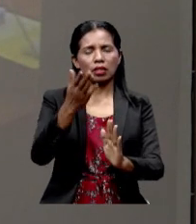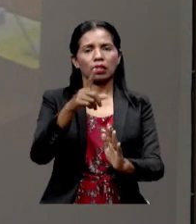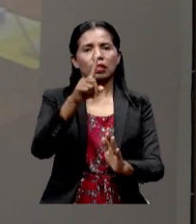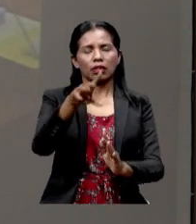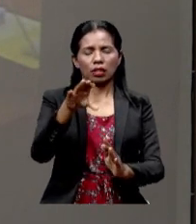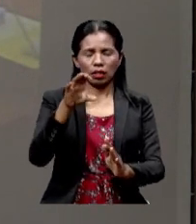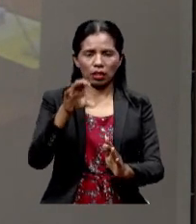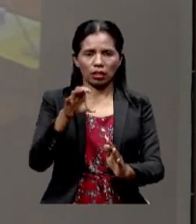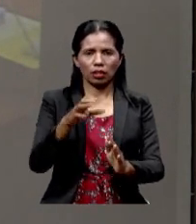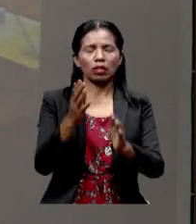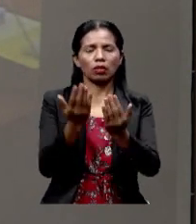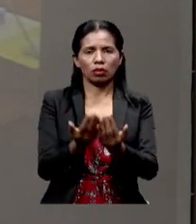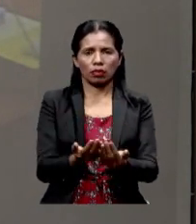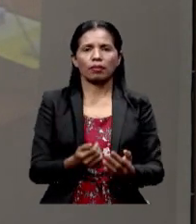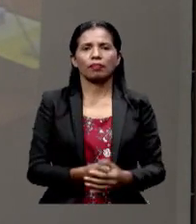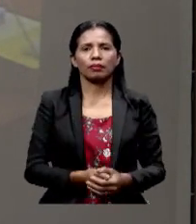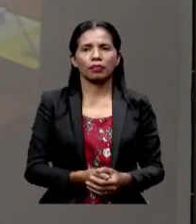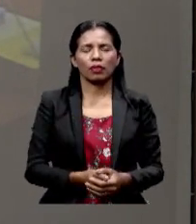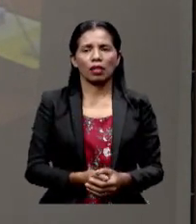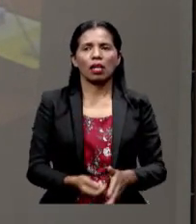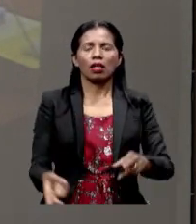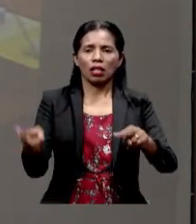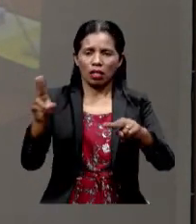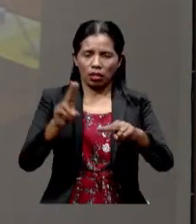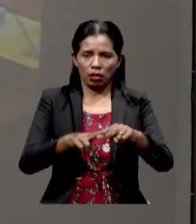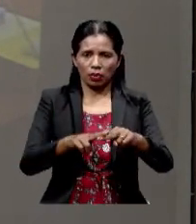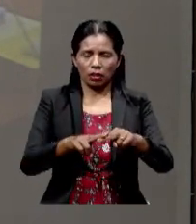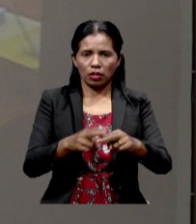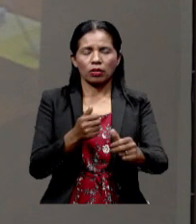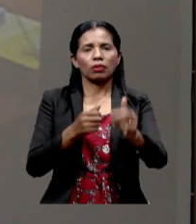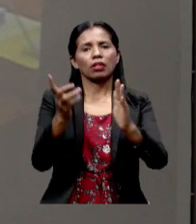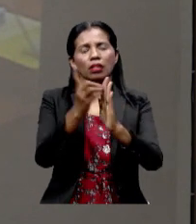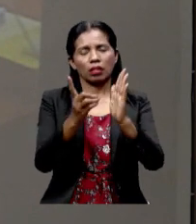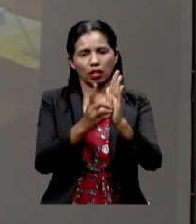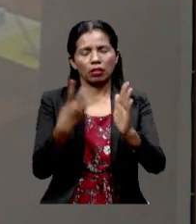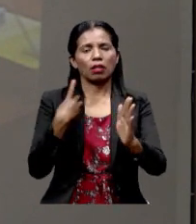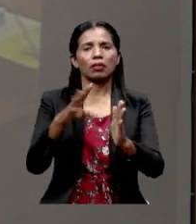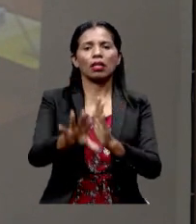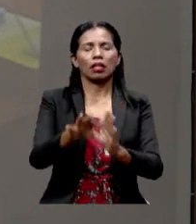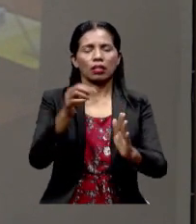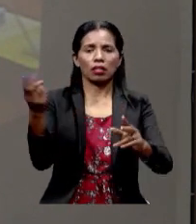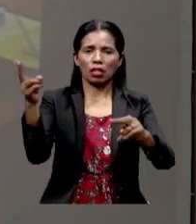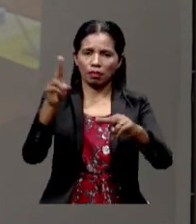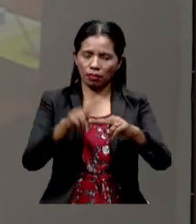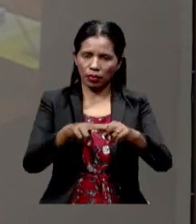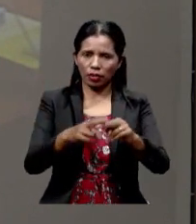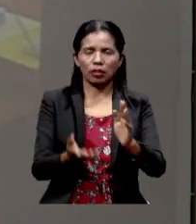$100 por quilograma. E dané aumenta tuir dados ne beami retan, ni aumento ne saiba